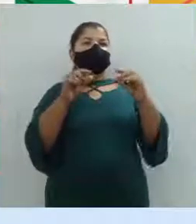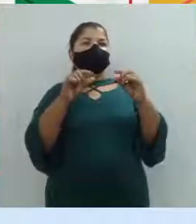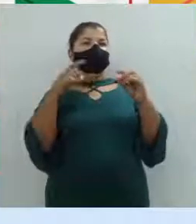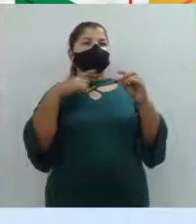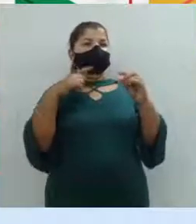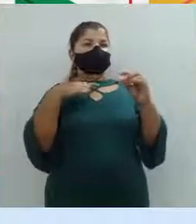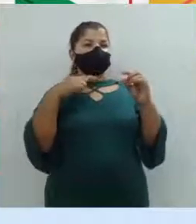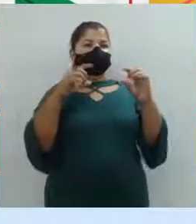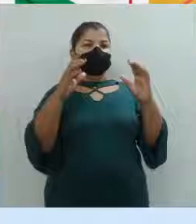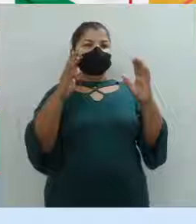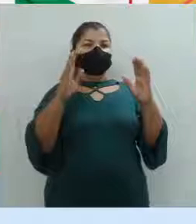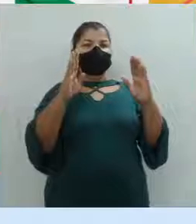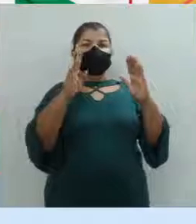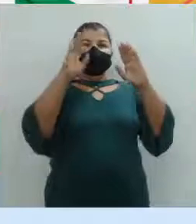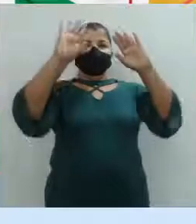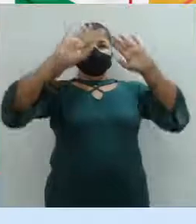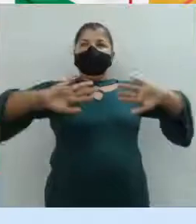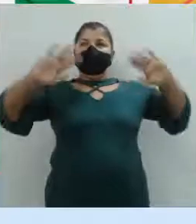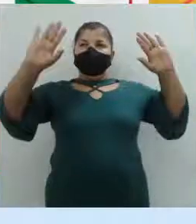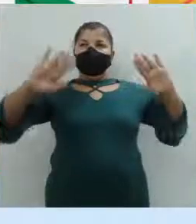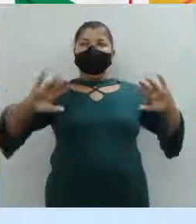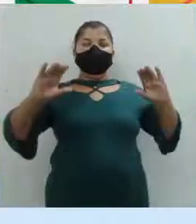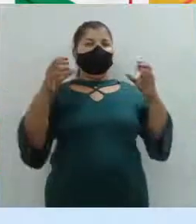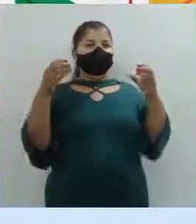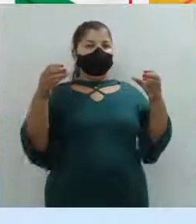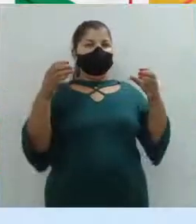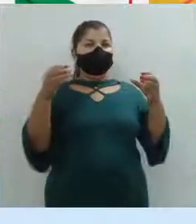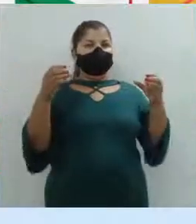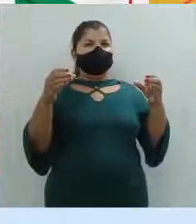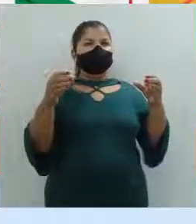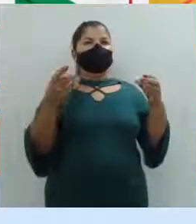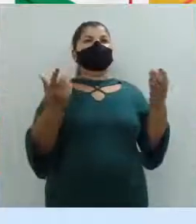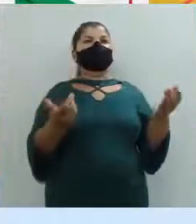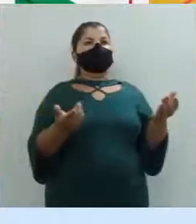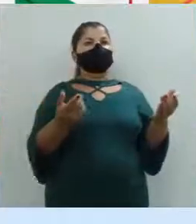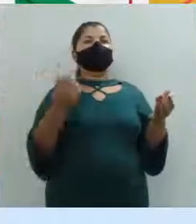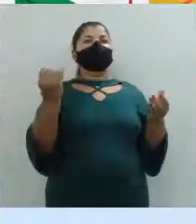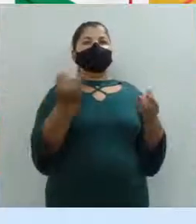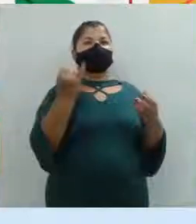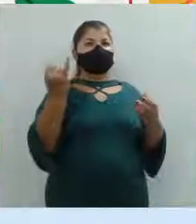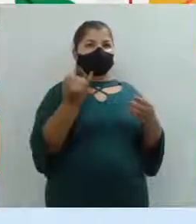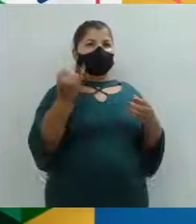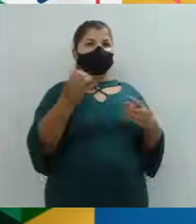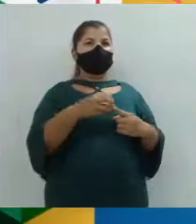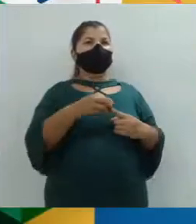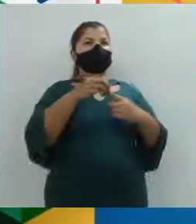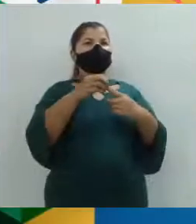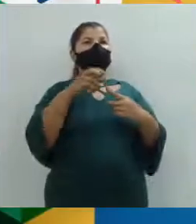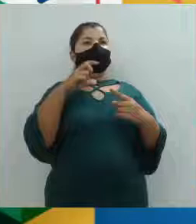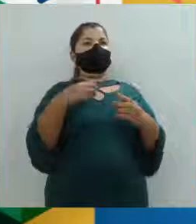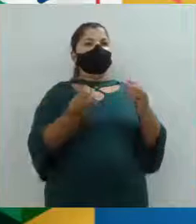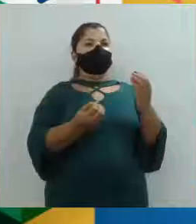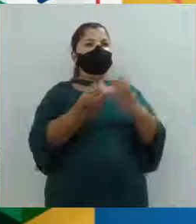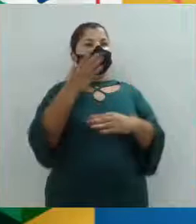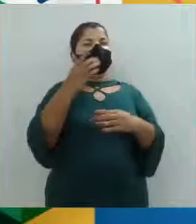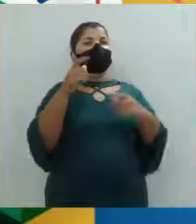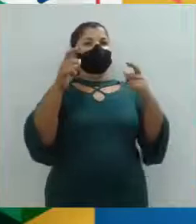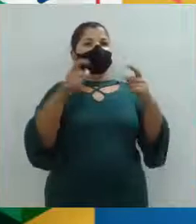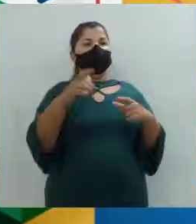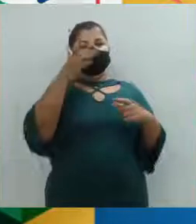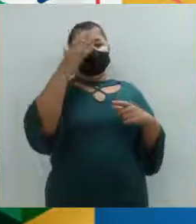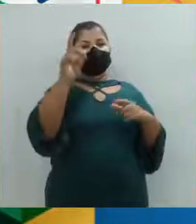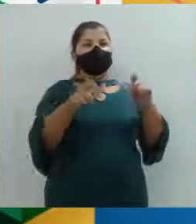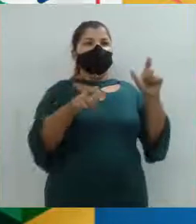de grossas paredes de concreto. A razão principal é criar um lugar para o indivíduo,